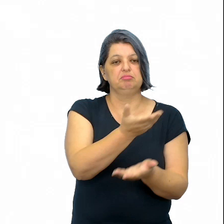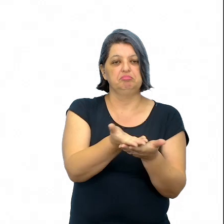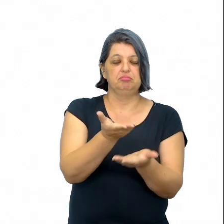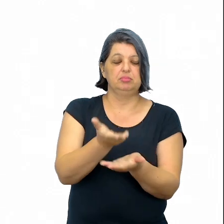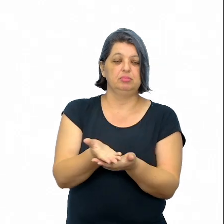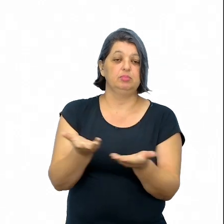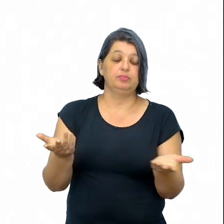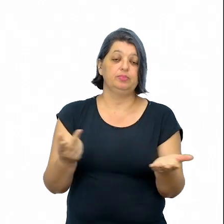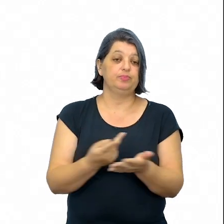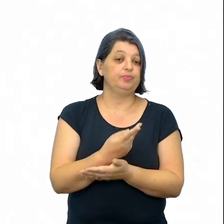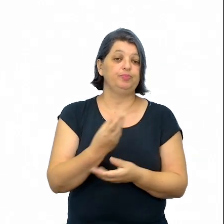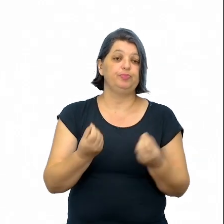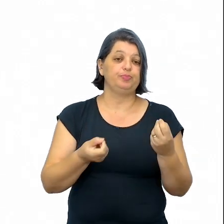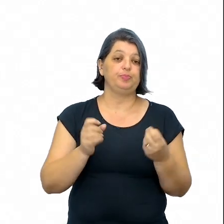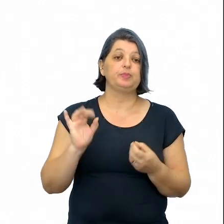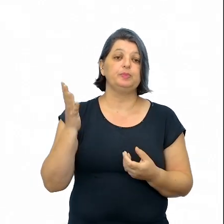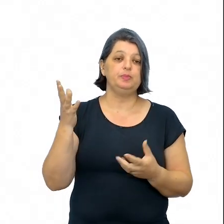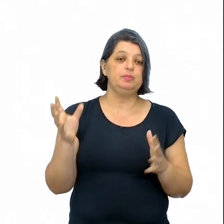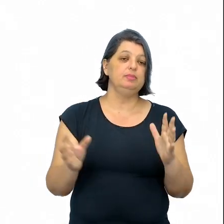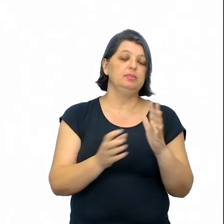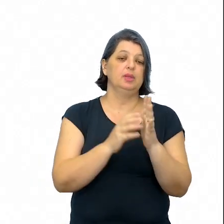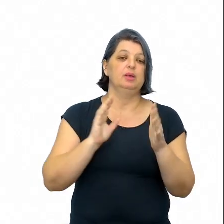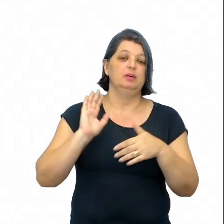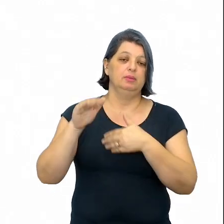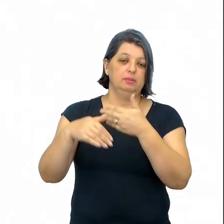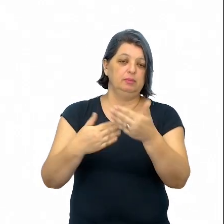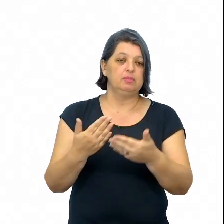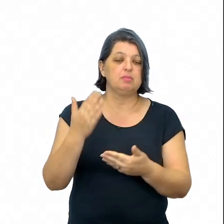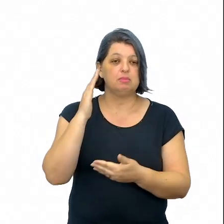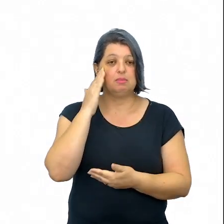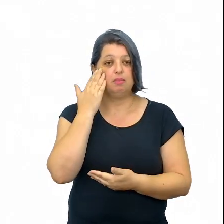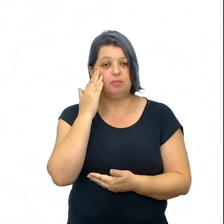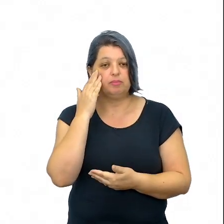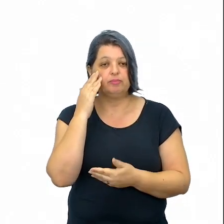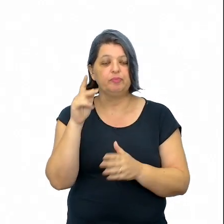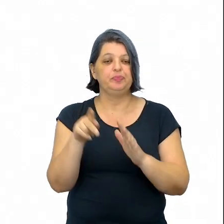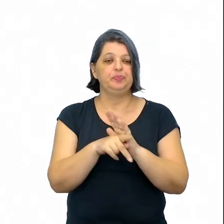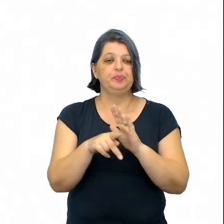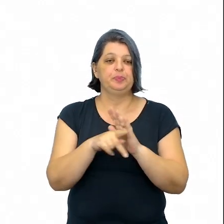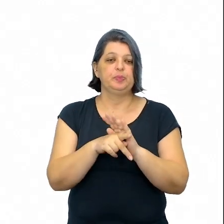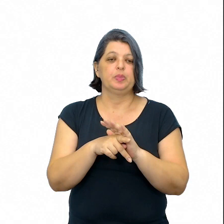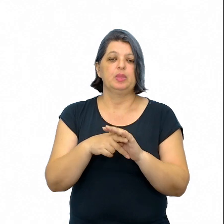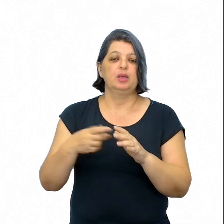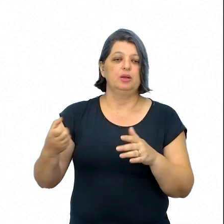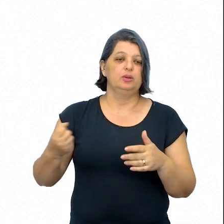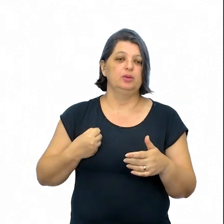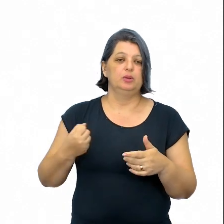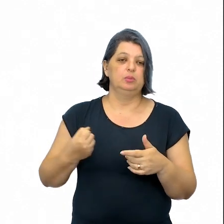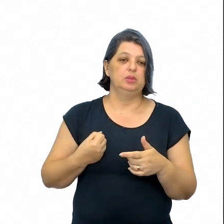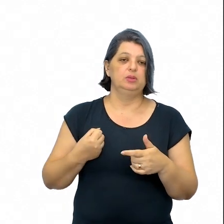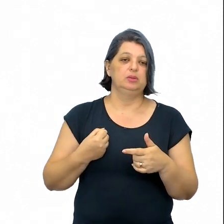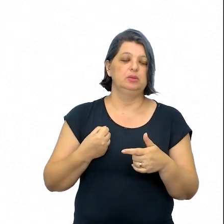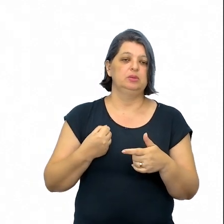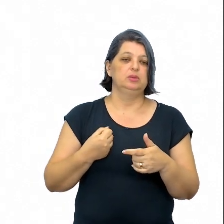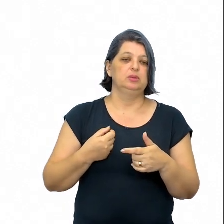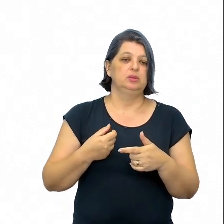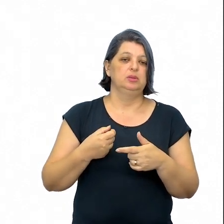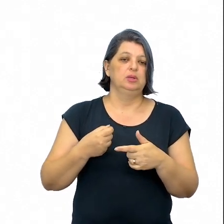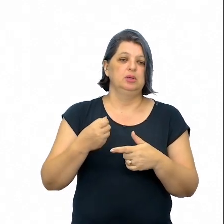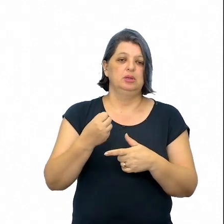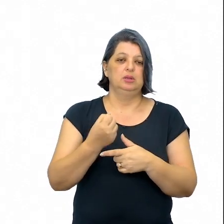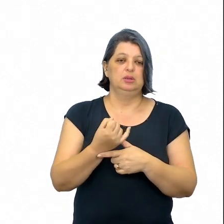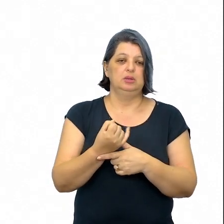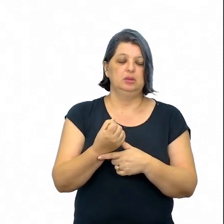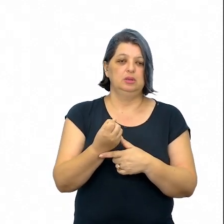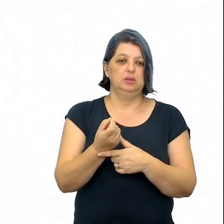outra coisa, que fatores impactam o processo de compreensão dos números racionais para o estudante? Então, o que dificulta o aluno